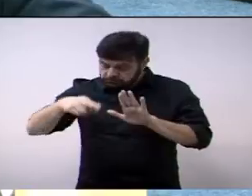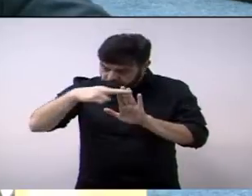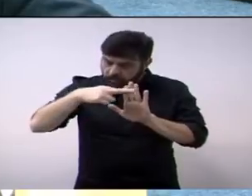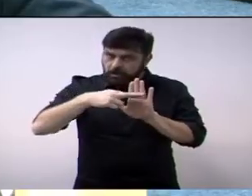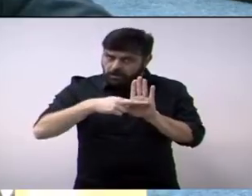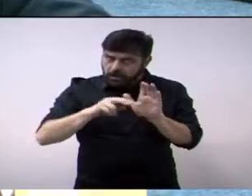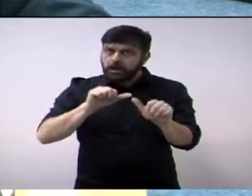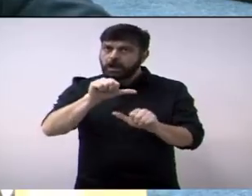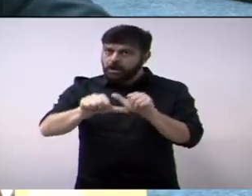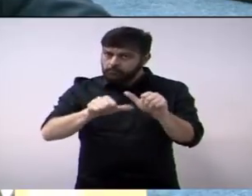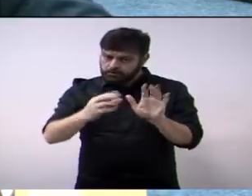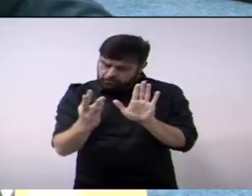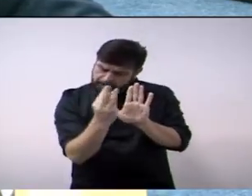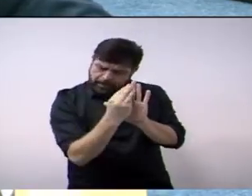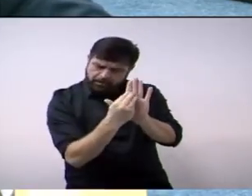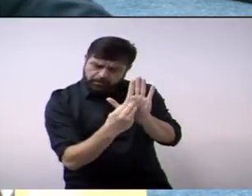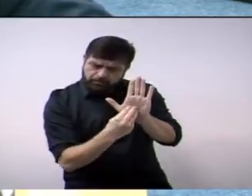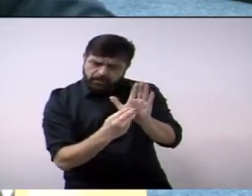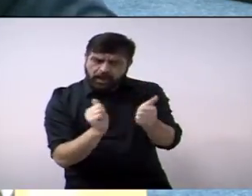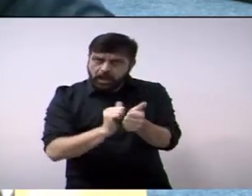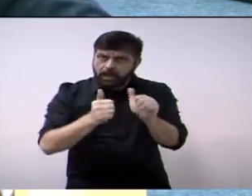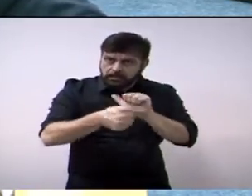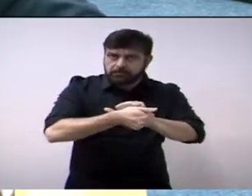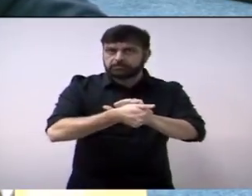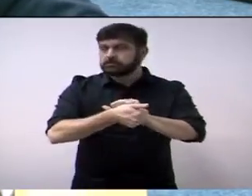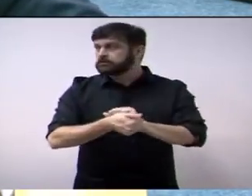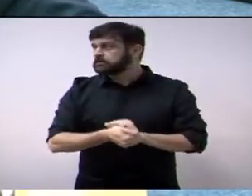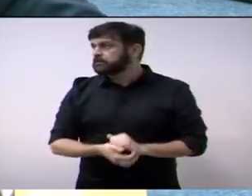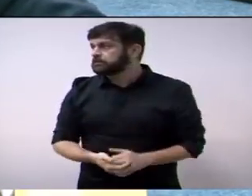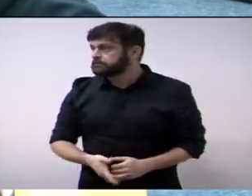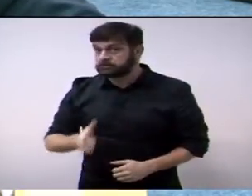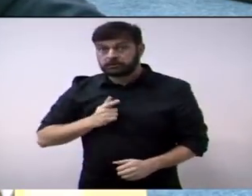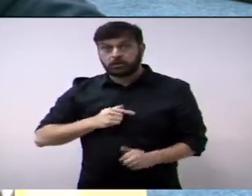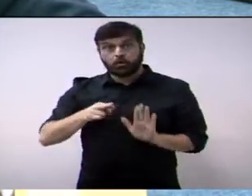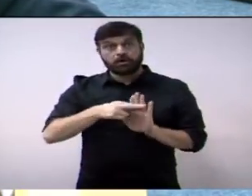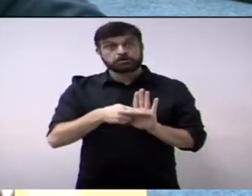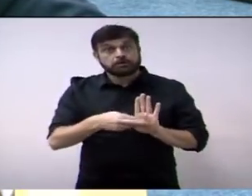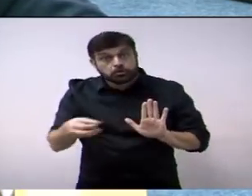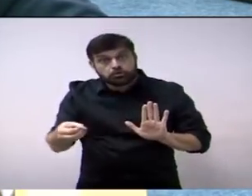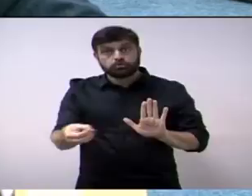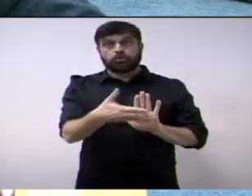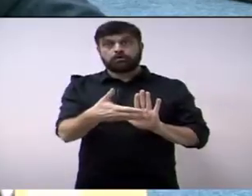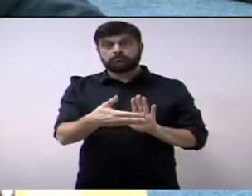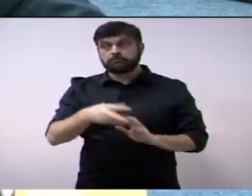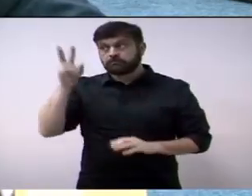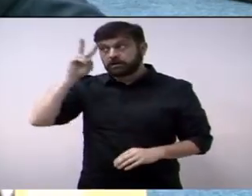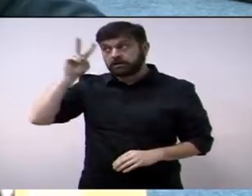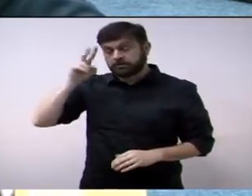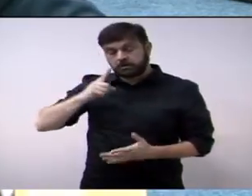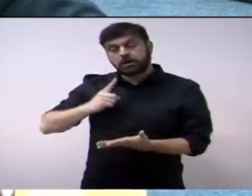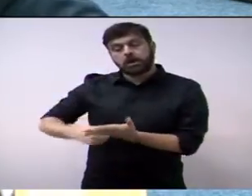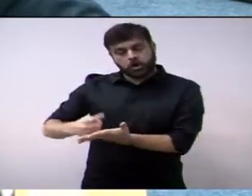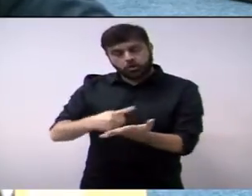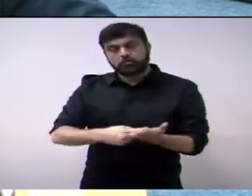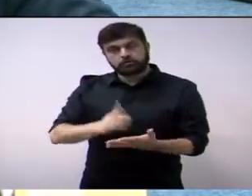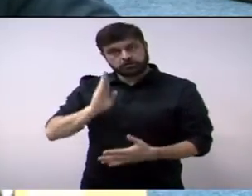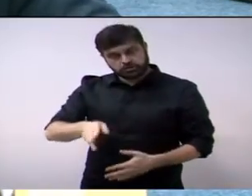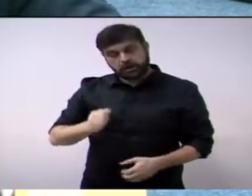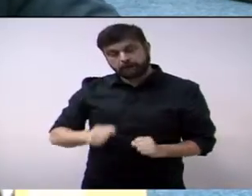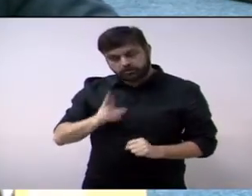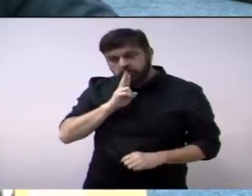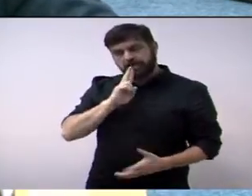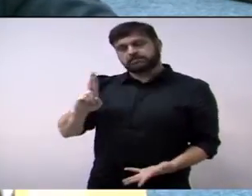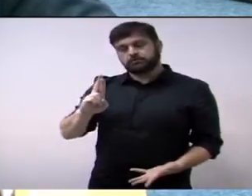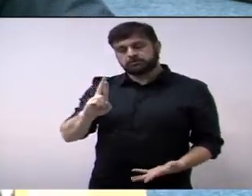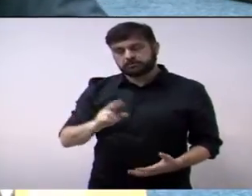as modificações aí do regimento, de não estar no regimento, mas, lembrando, era um acordo que existia entre os colegas.